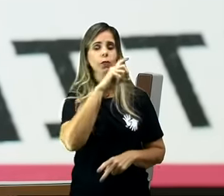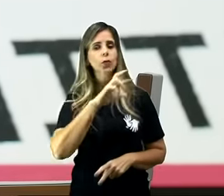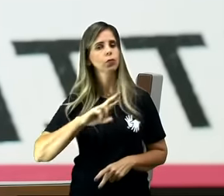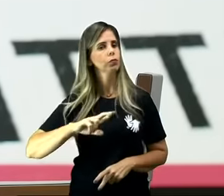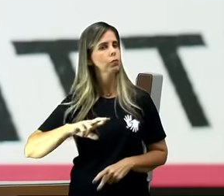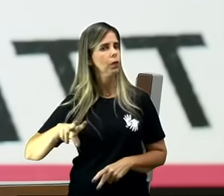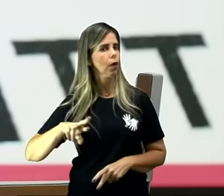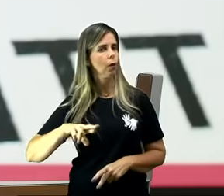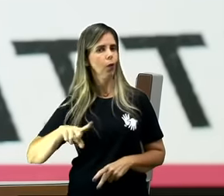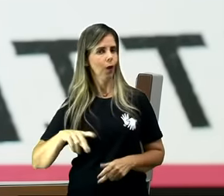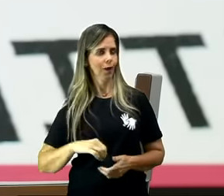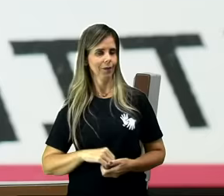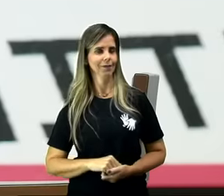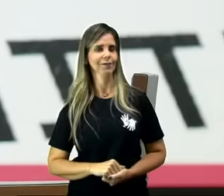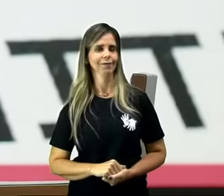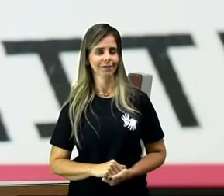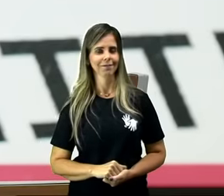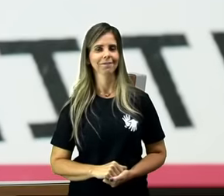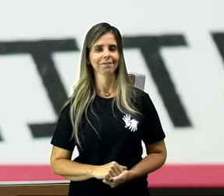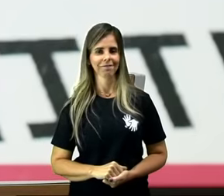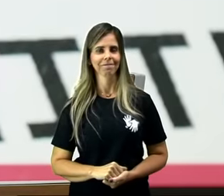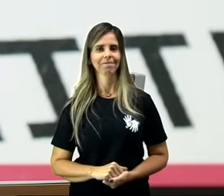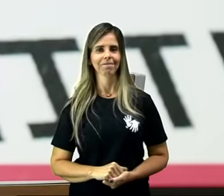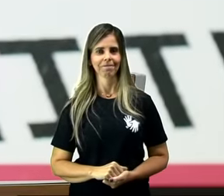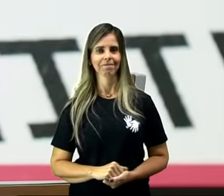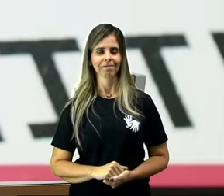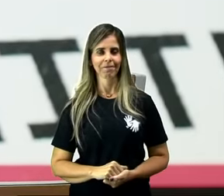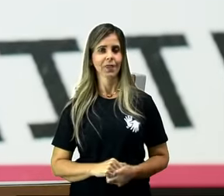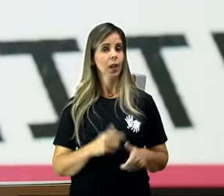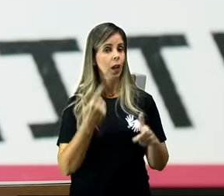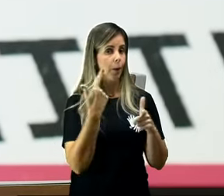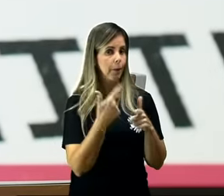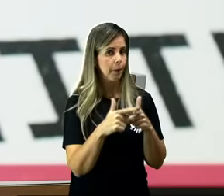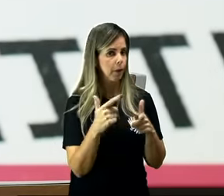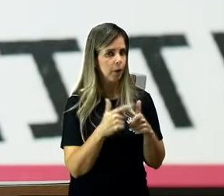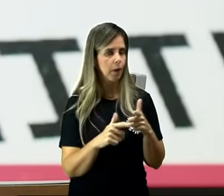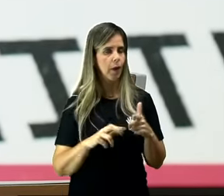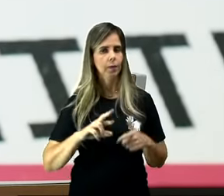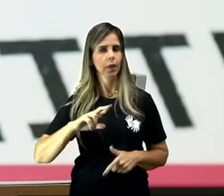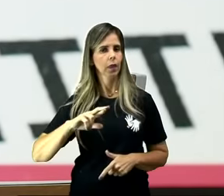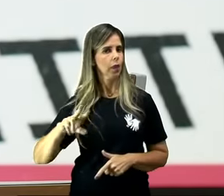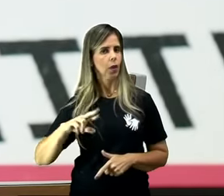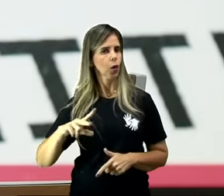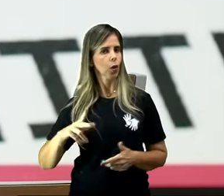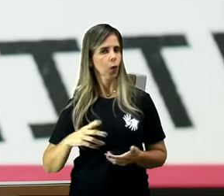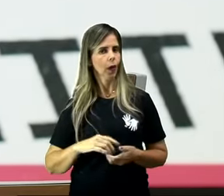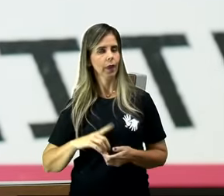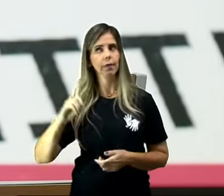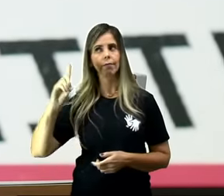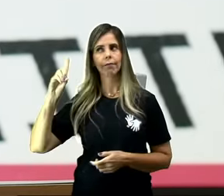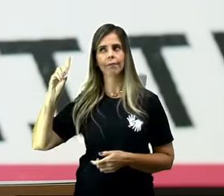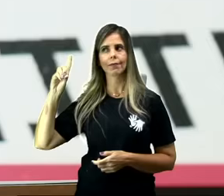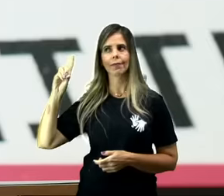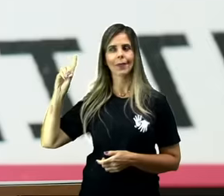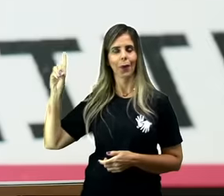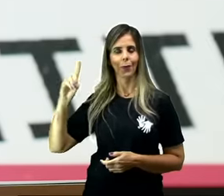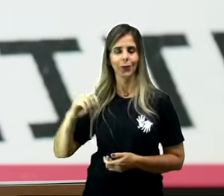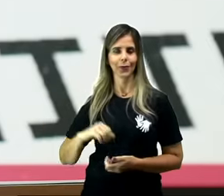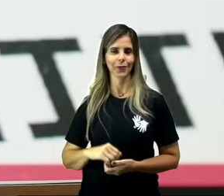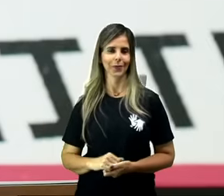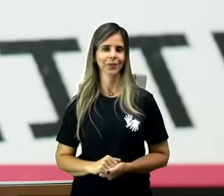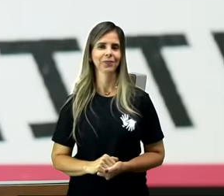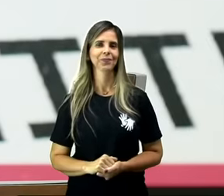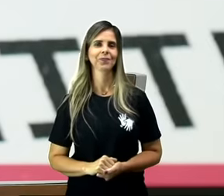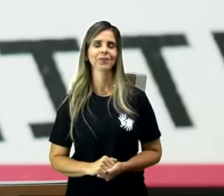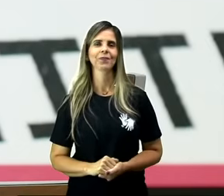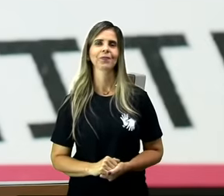Diga comigo: tempestades não são sinônimos de reprovação de Deus. Isso aqui é uma coisa: se fosse